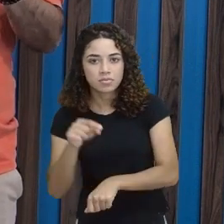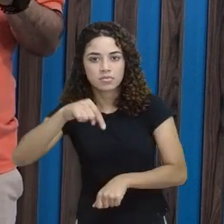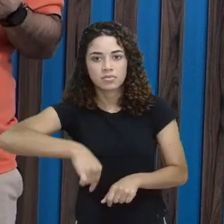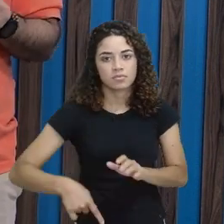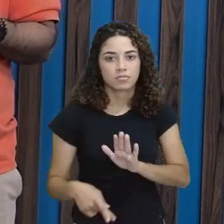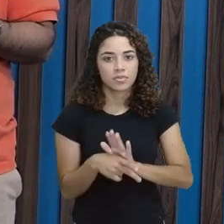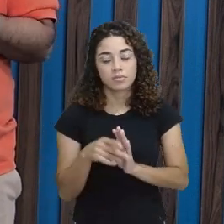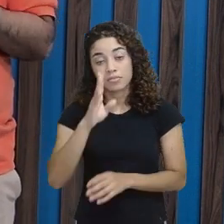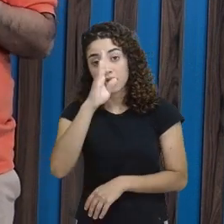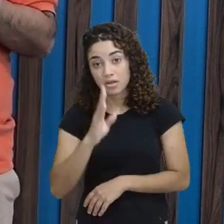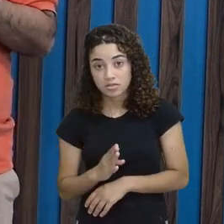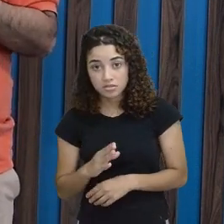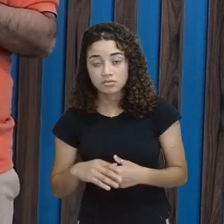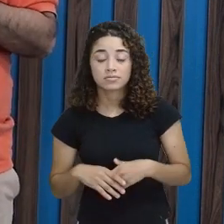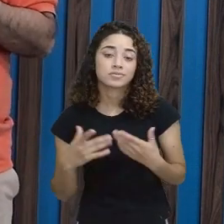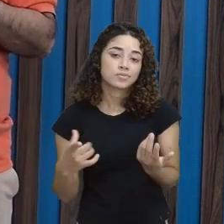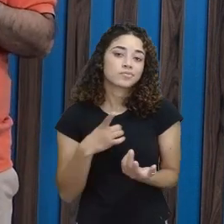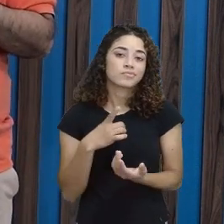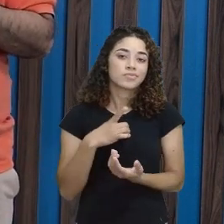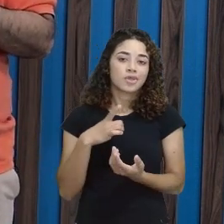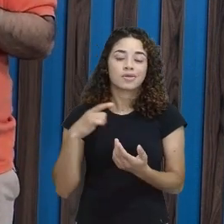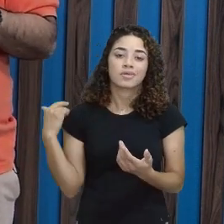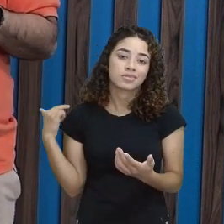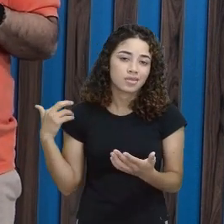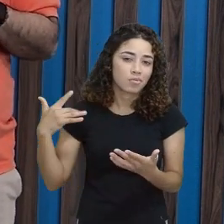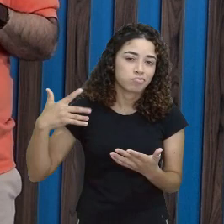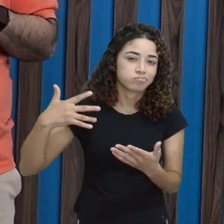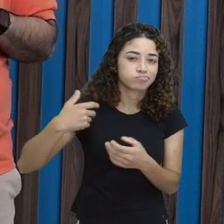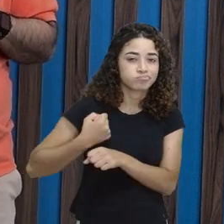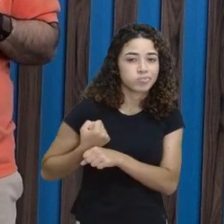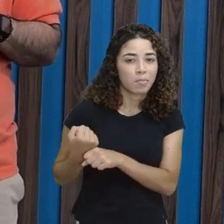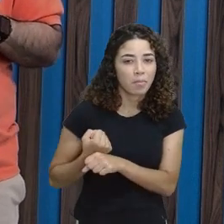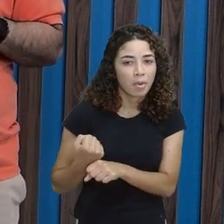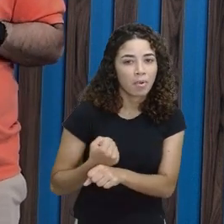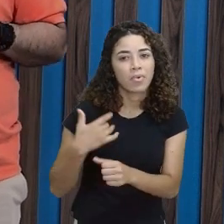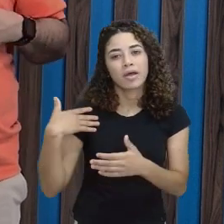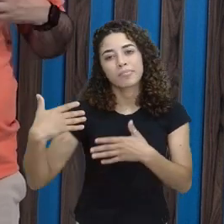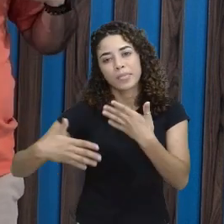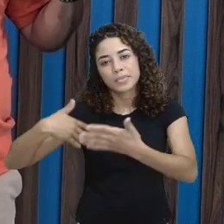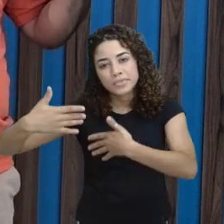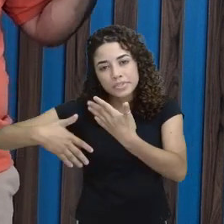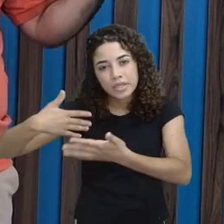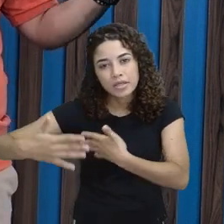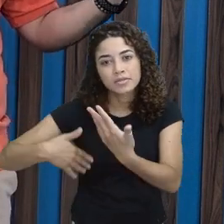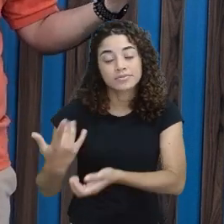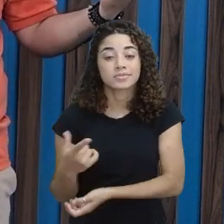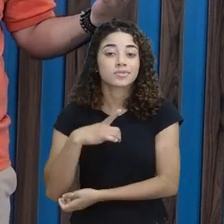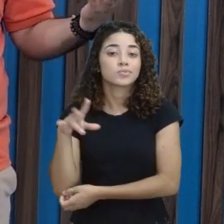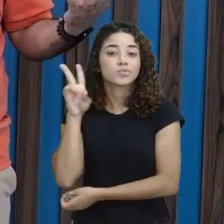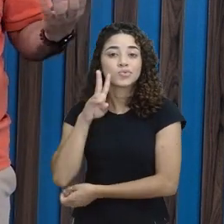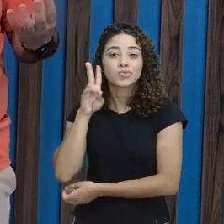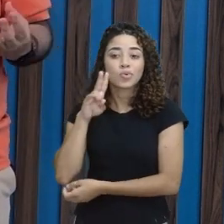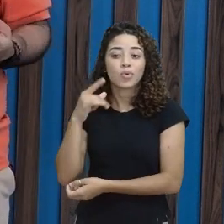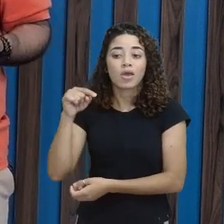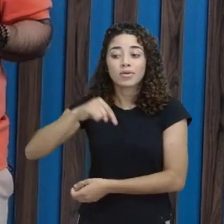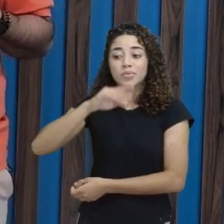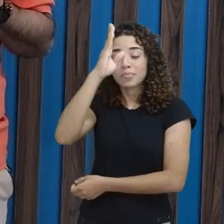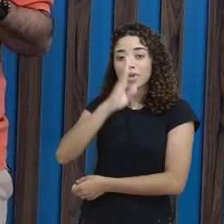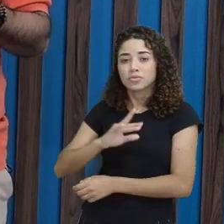nesse sentido, a gente tem ao longo, né, de todo esse processo a história de um